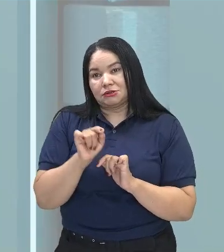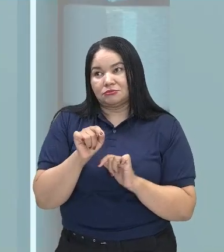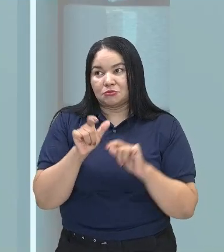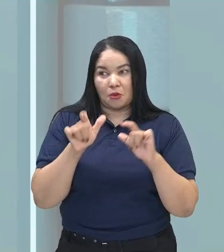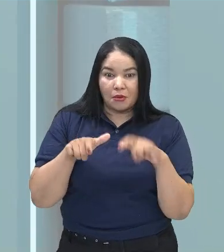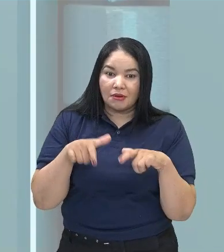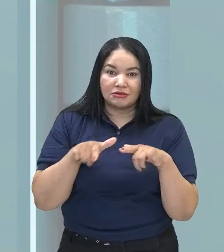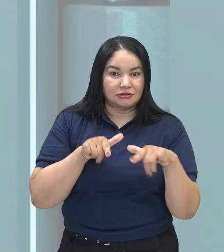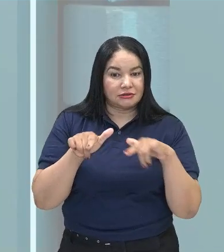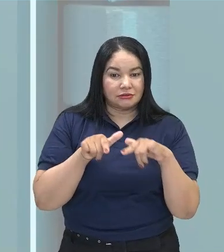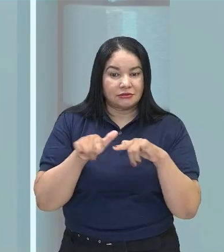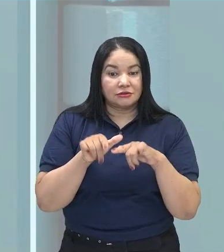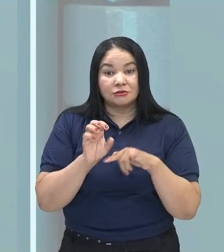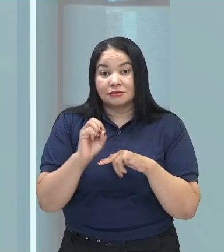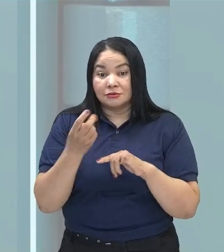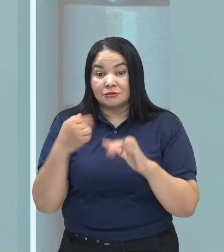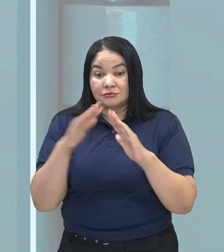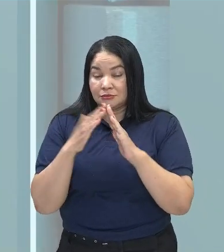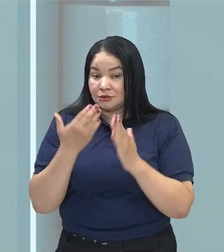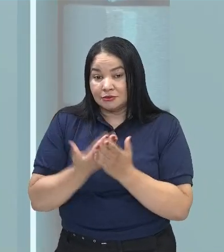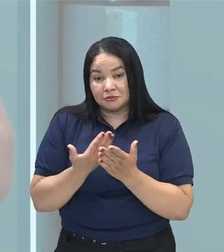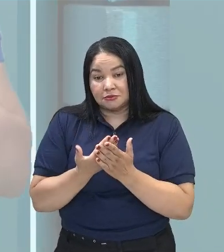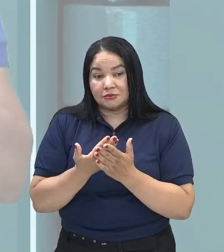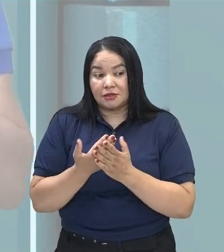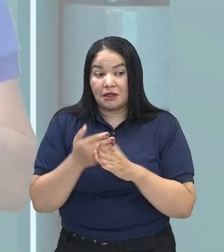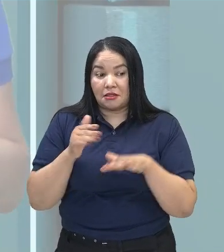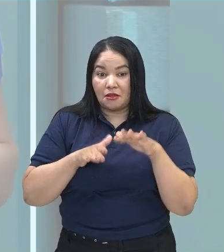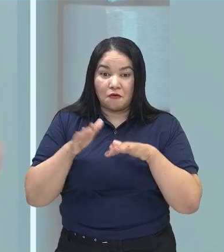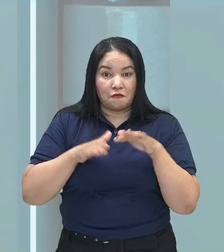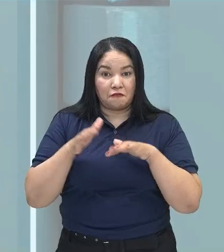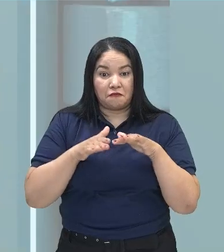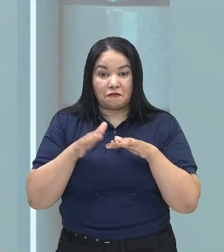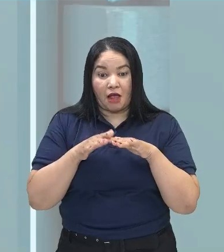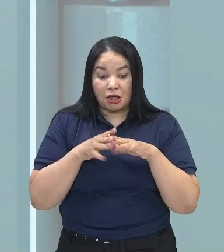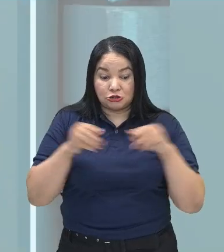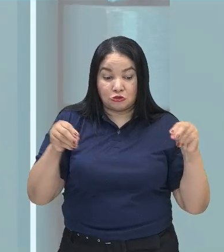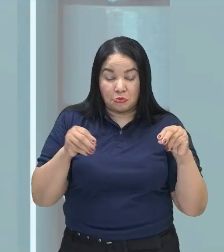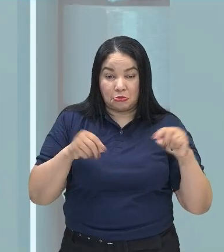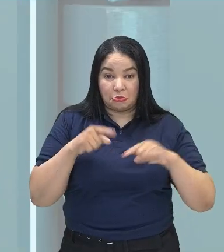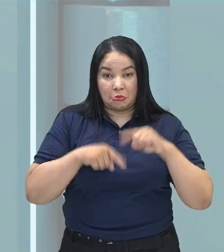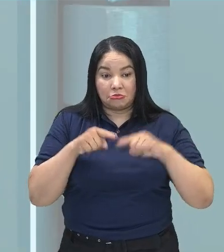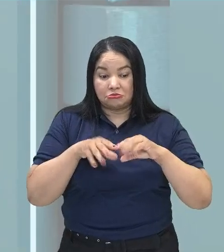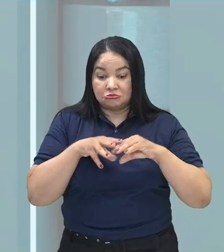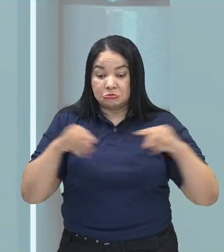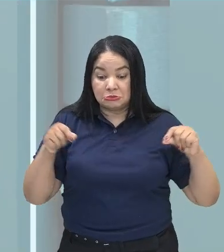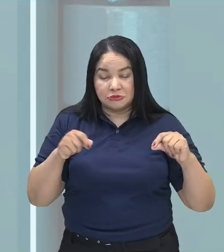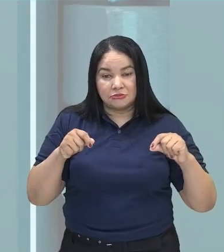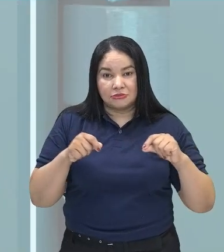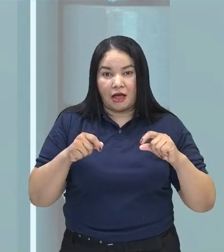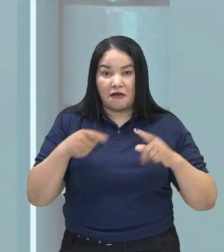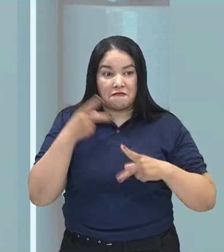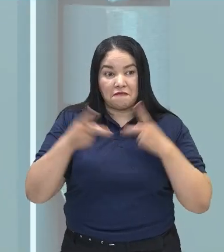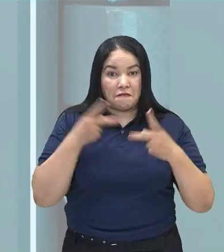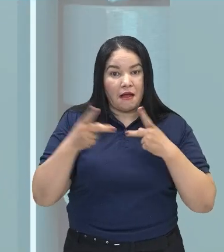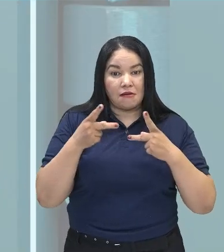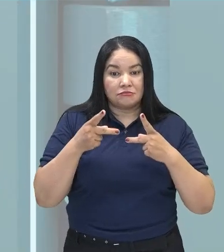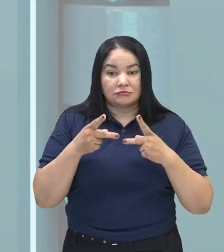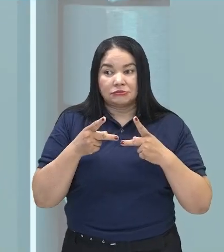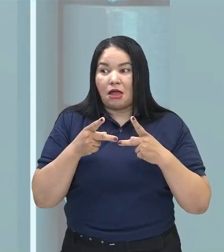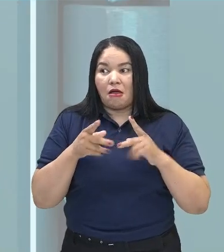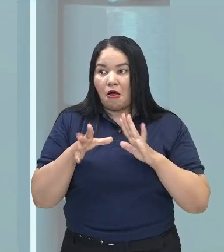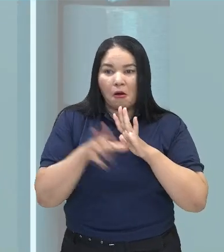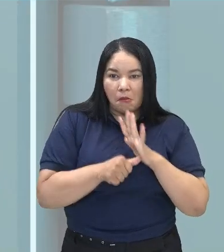trabalho, em ambientes na escola, que quando que desaparece alguma coisa, a gente não vai falar logo, olha,